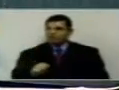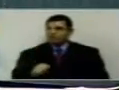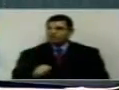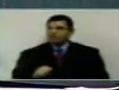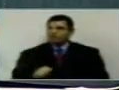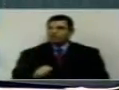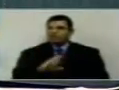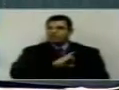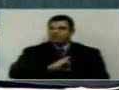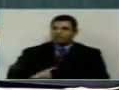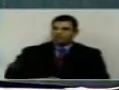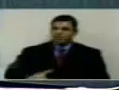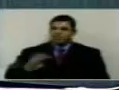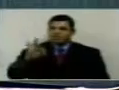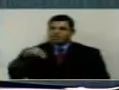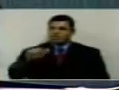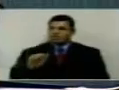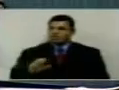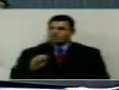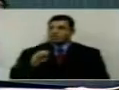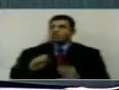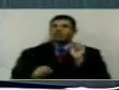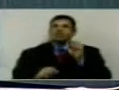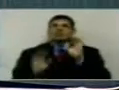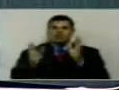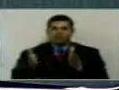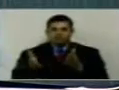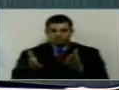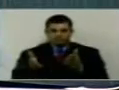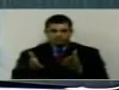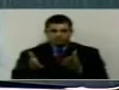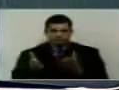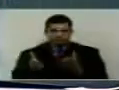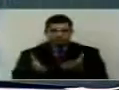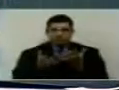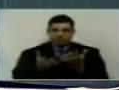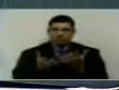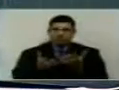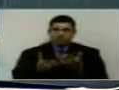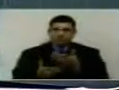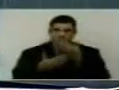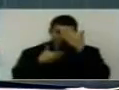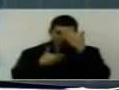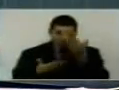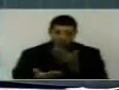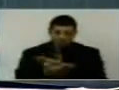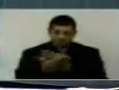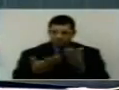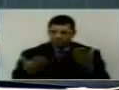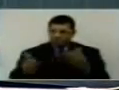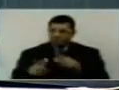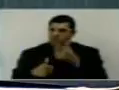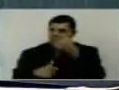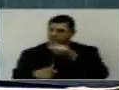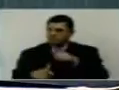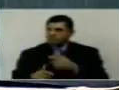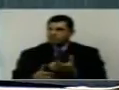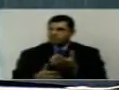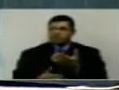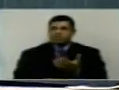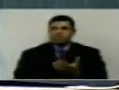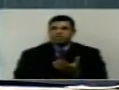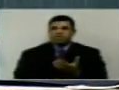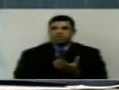deputado Tony Medeiros, a quem, desde já, eu quero saudar a iniciativa, mas mais do que isso, eu